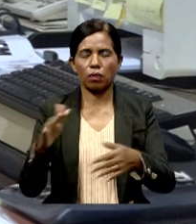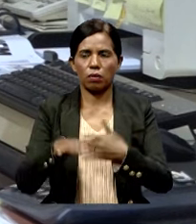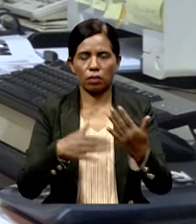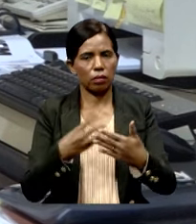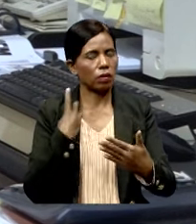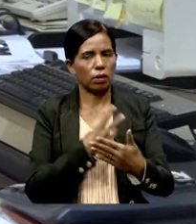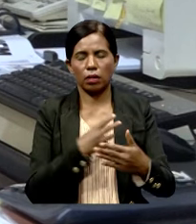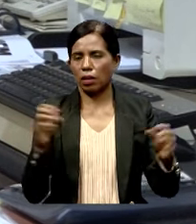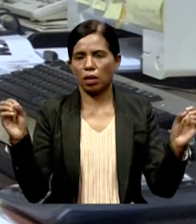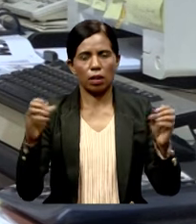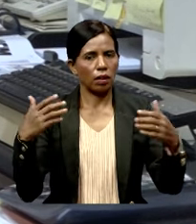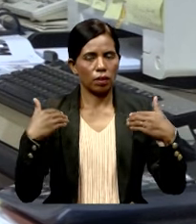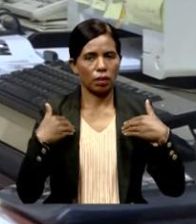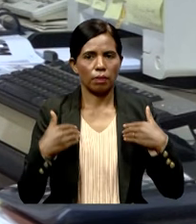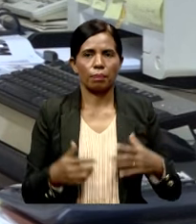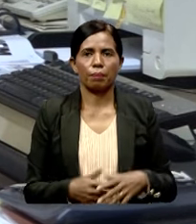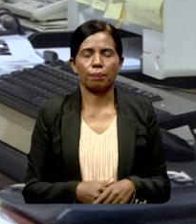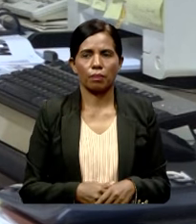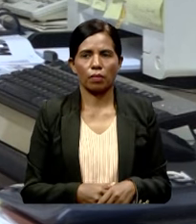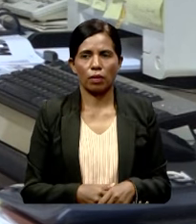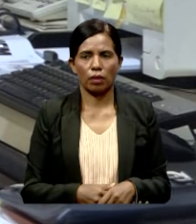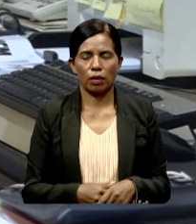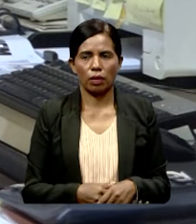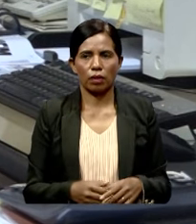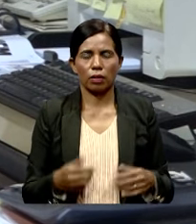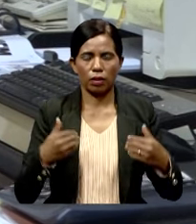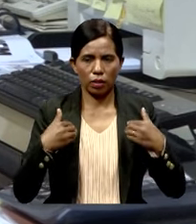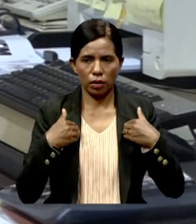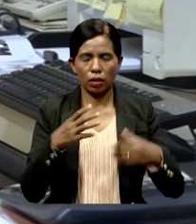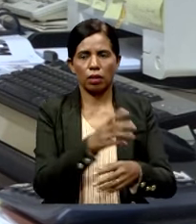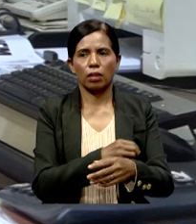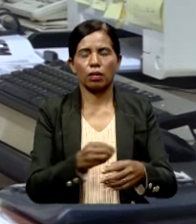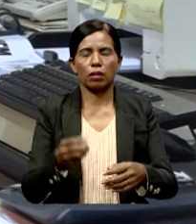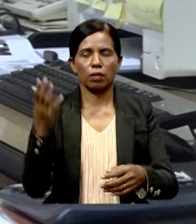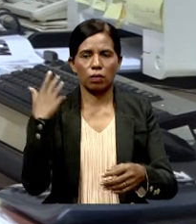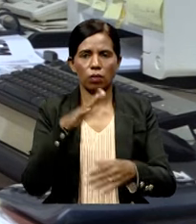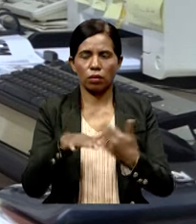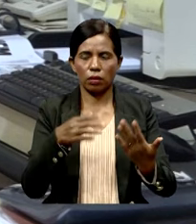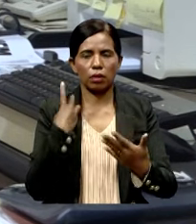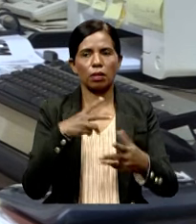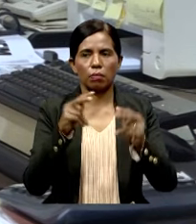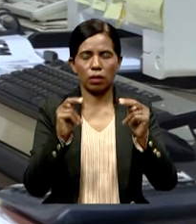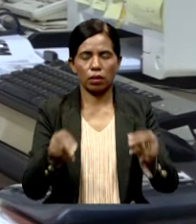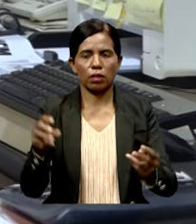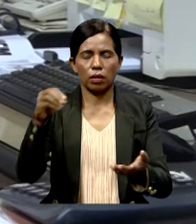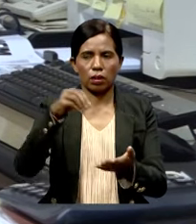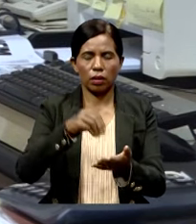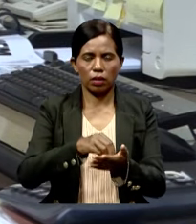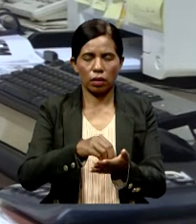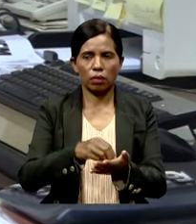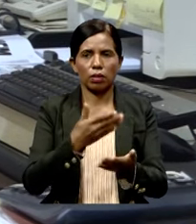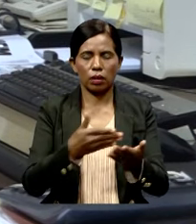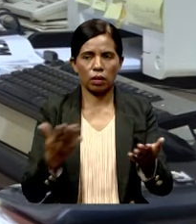tal. Então, ou você vê que acontece, né? Evolução, você não tem, precisa de máquinas para